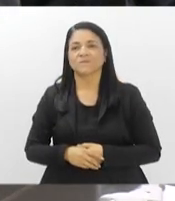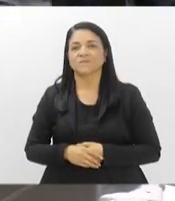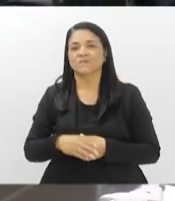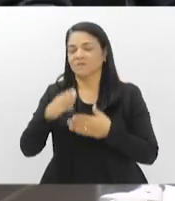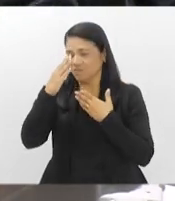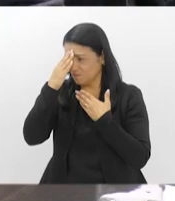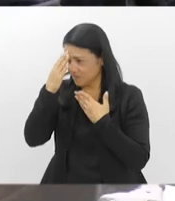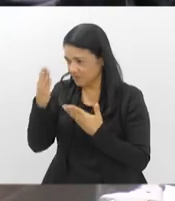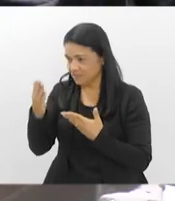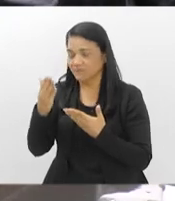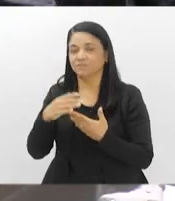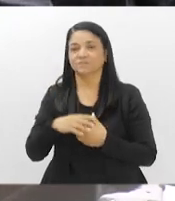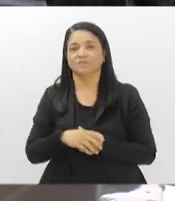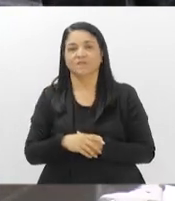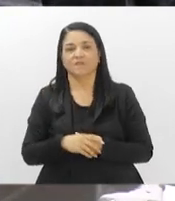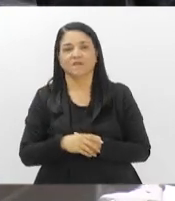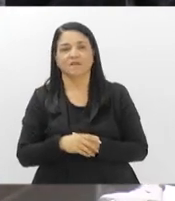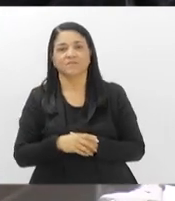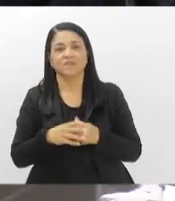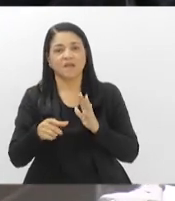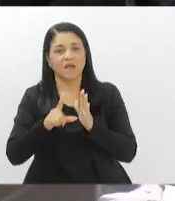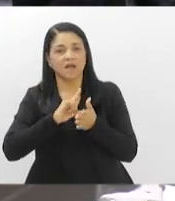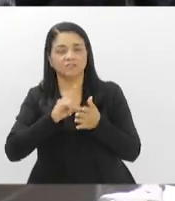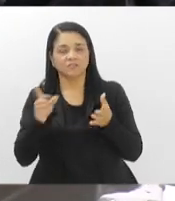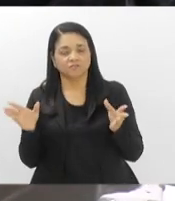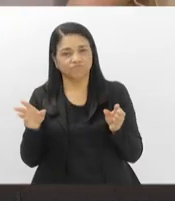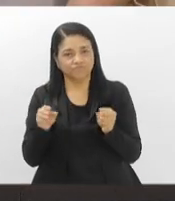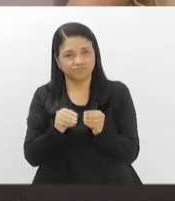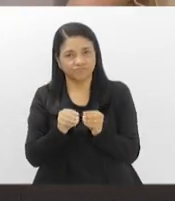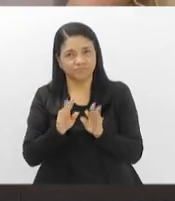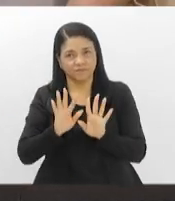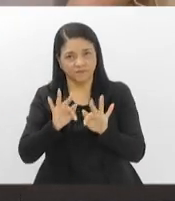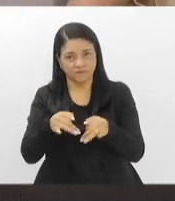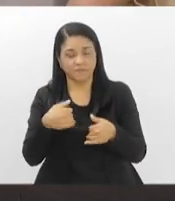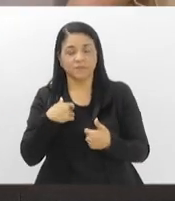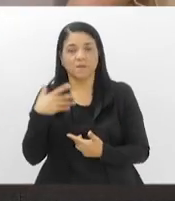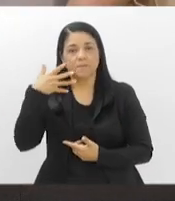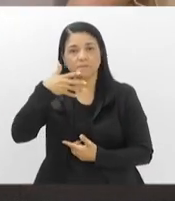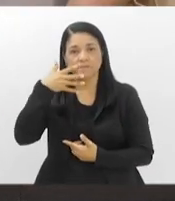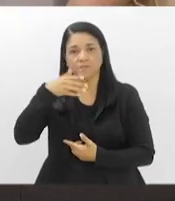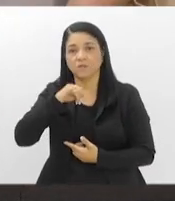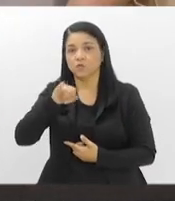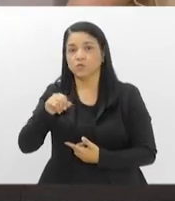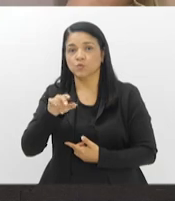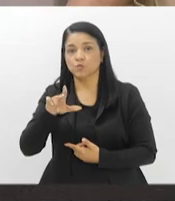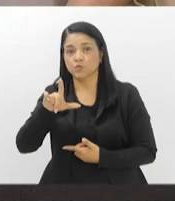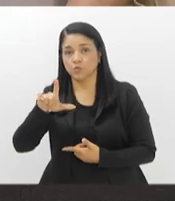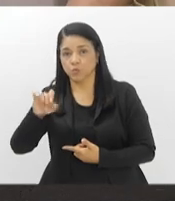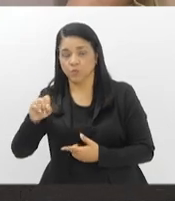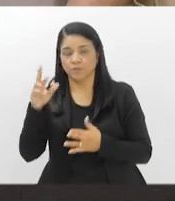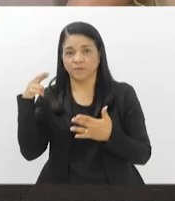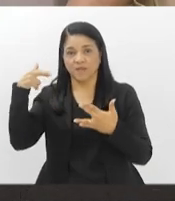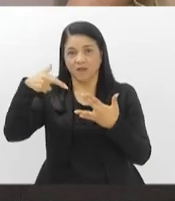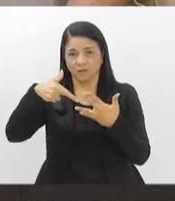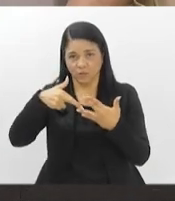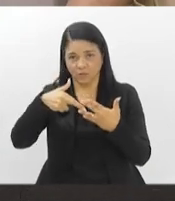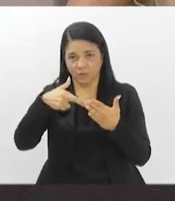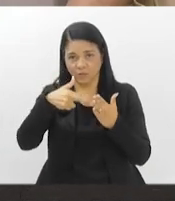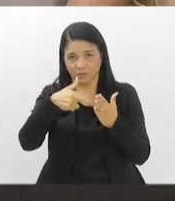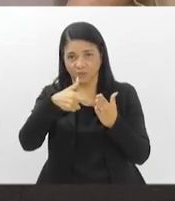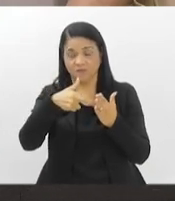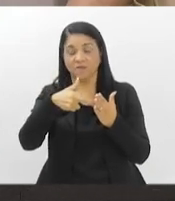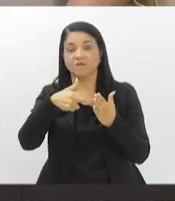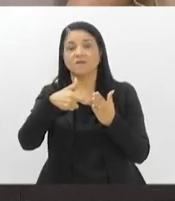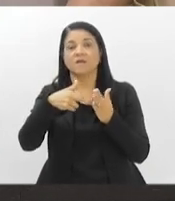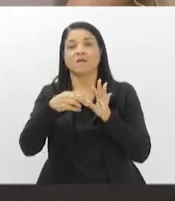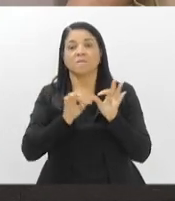eh eu queria antes de finalizar passar a palavra ao Deputado Júlio Rocha relator e dizendo que apresentamos